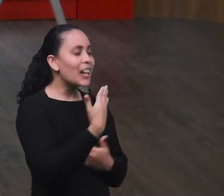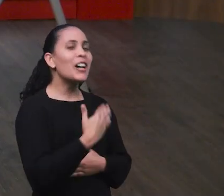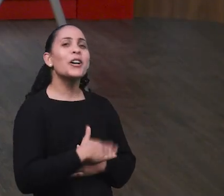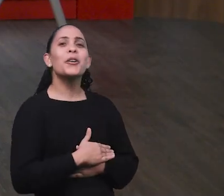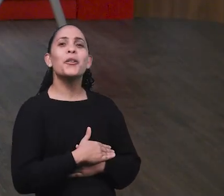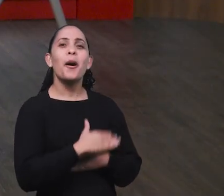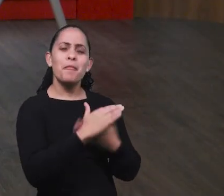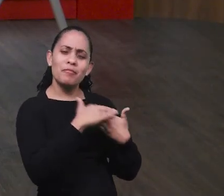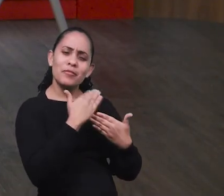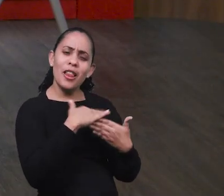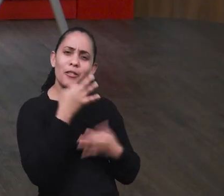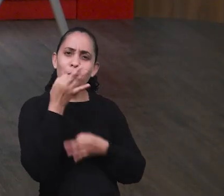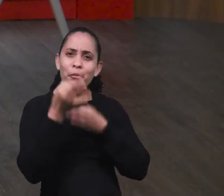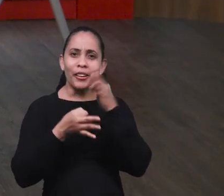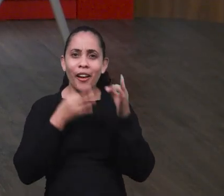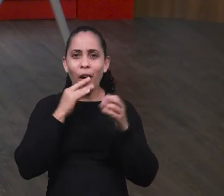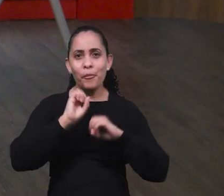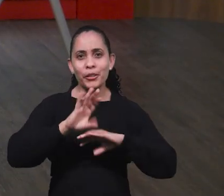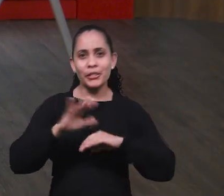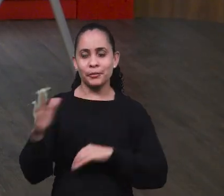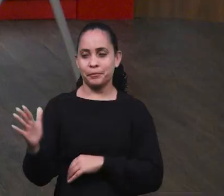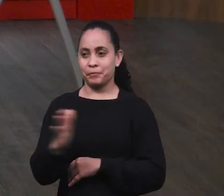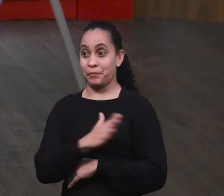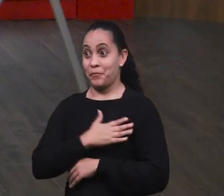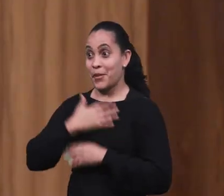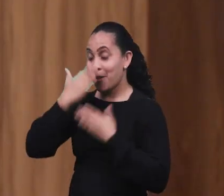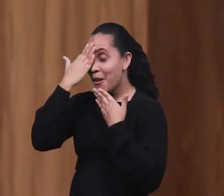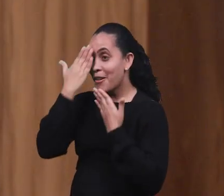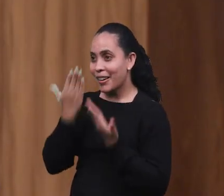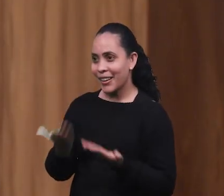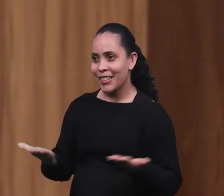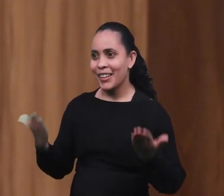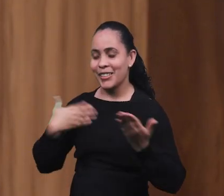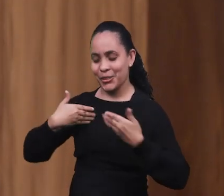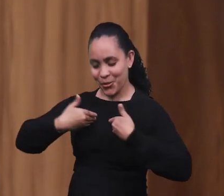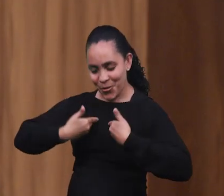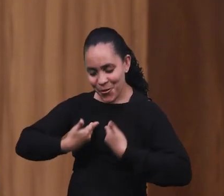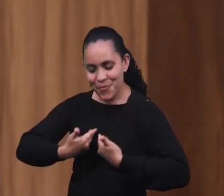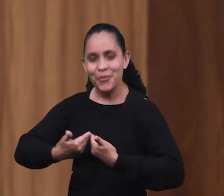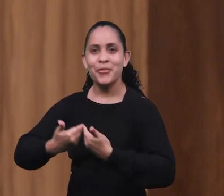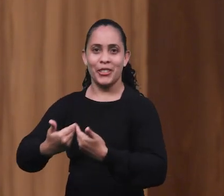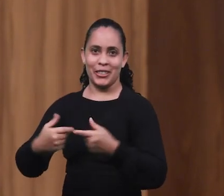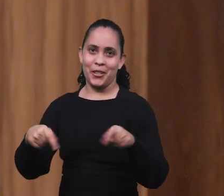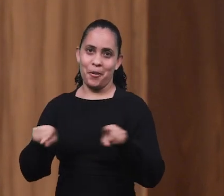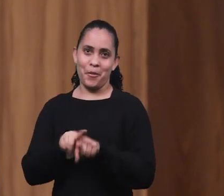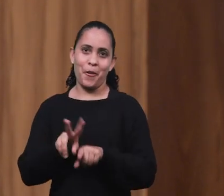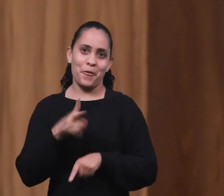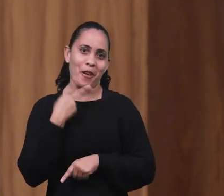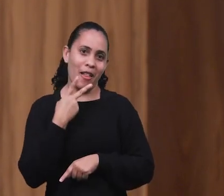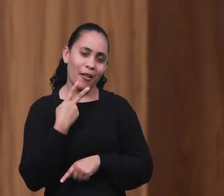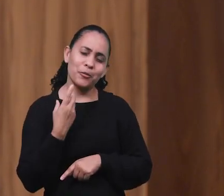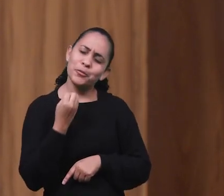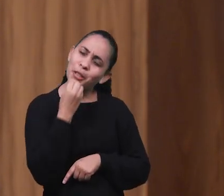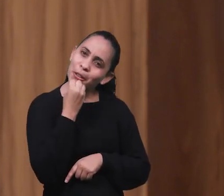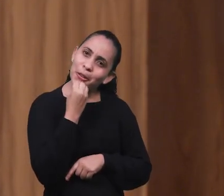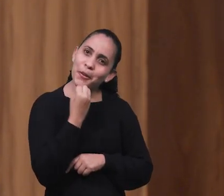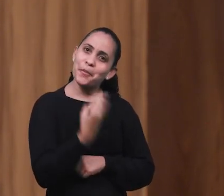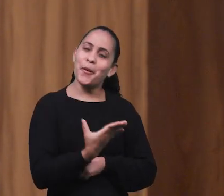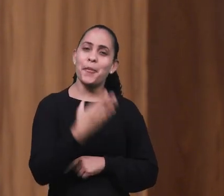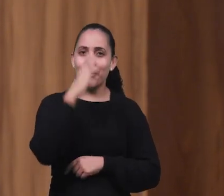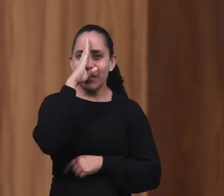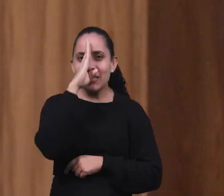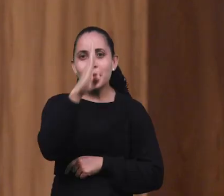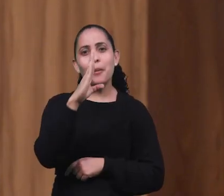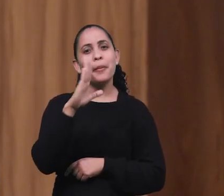pela presença, pelas dicas, os ensinos. Eu agradeço muito o convite. Falar sobre isso é algo muito